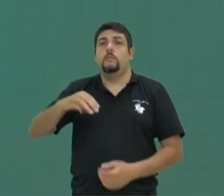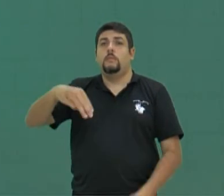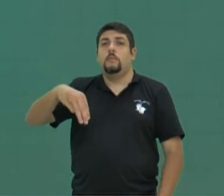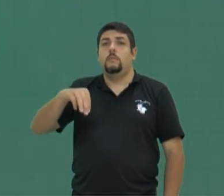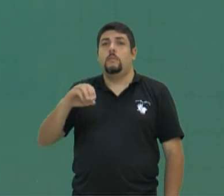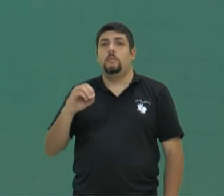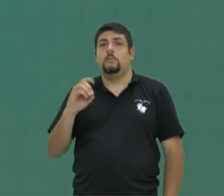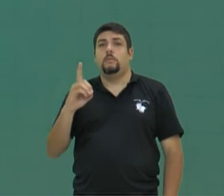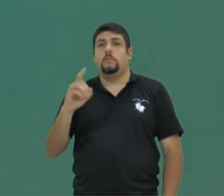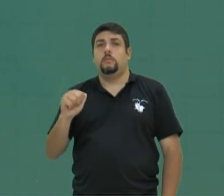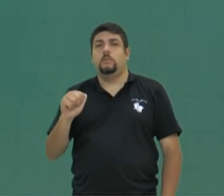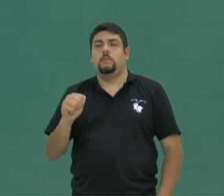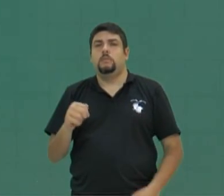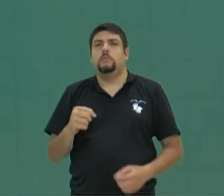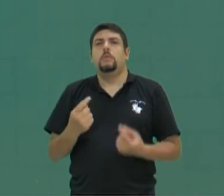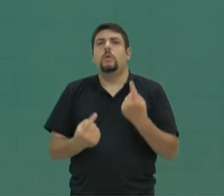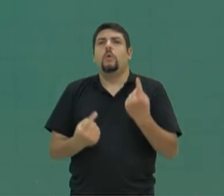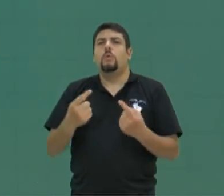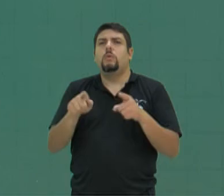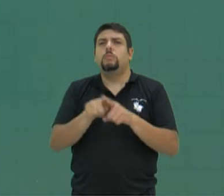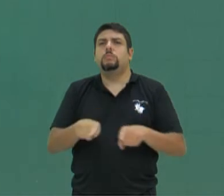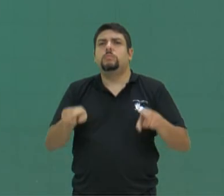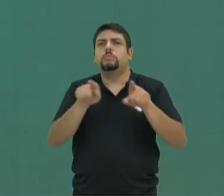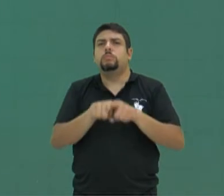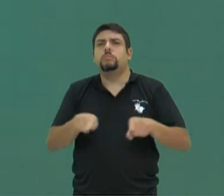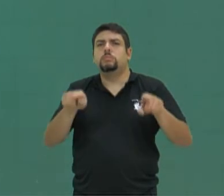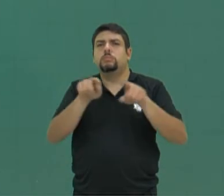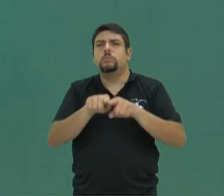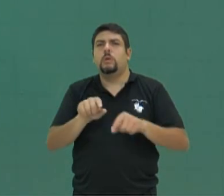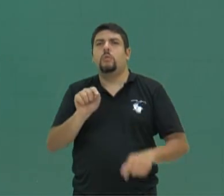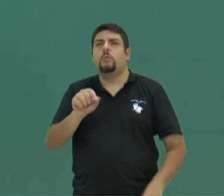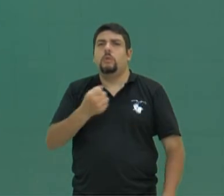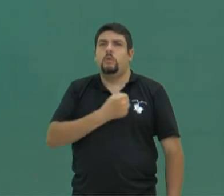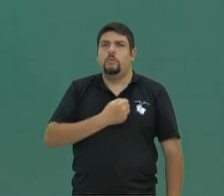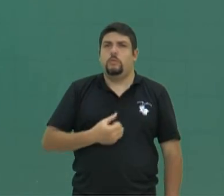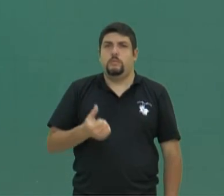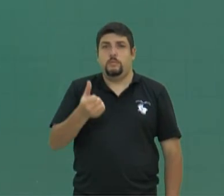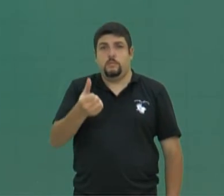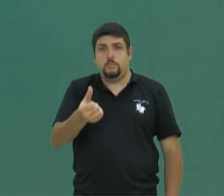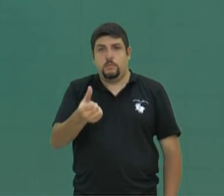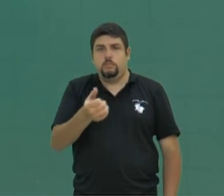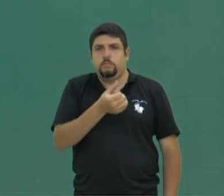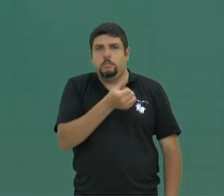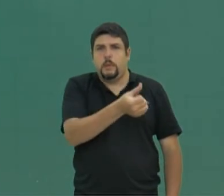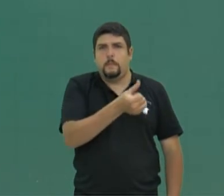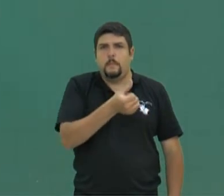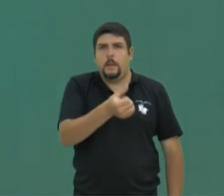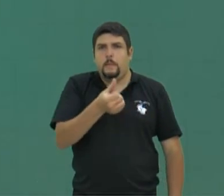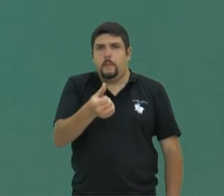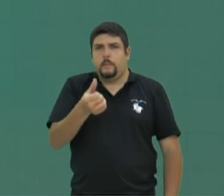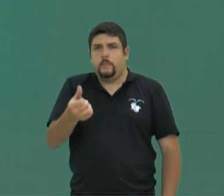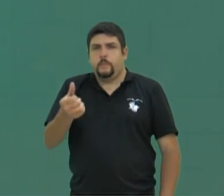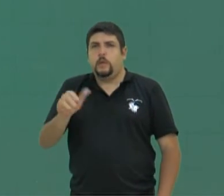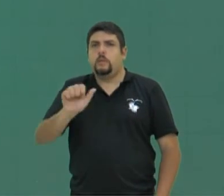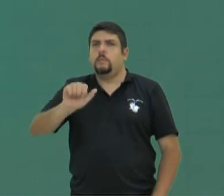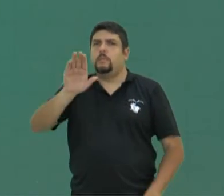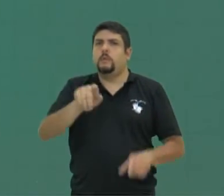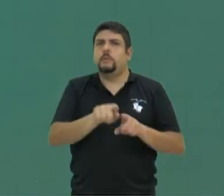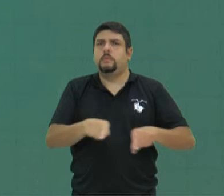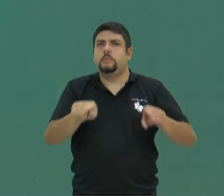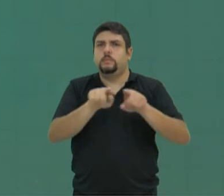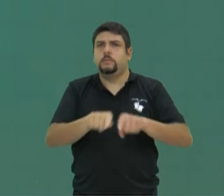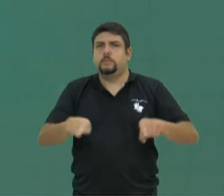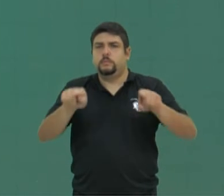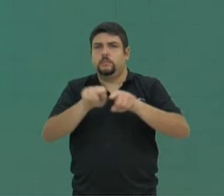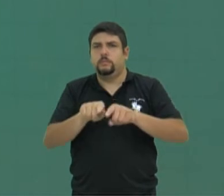A moda é o termo que se repete mais. Nesse caso, é o 6. Tá? Então, a moda é 6.